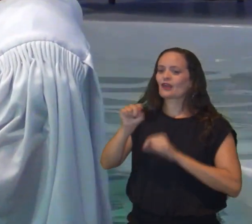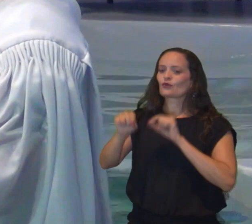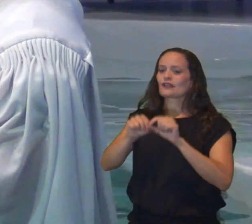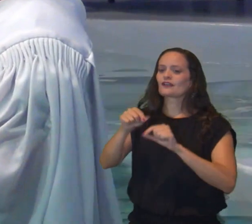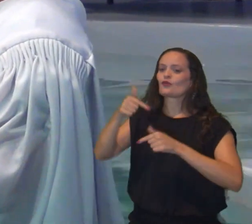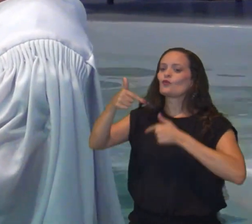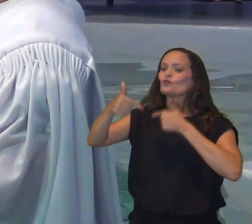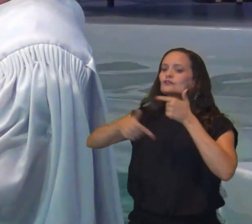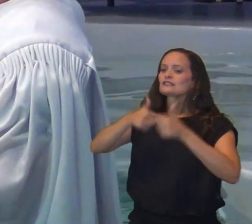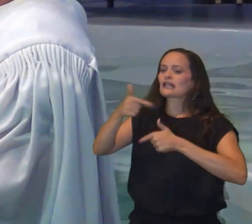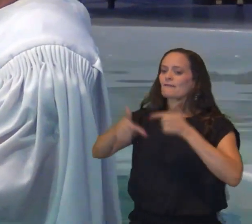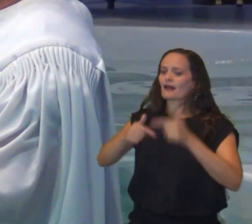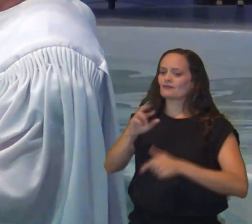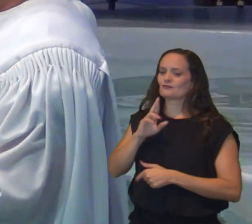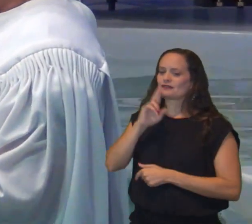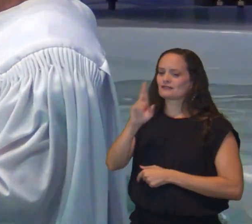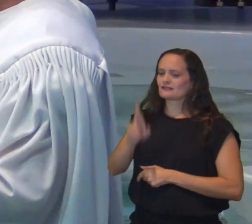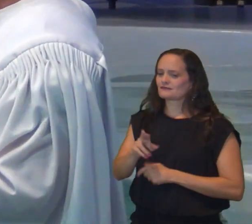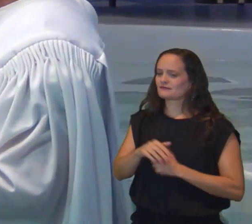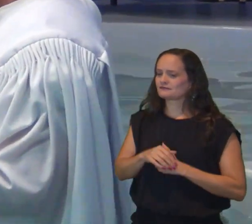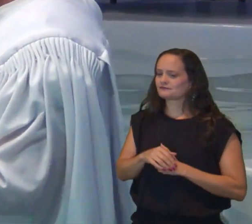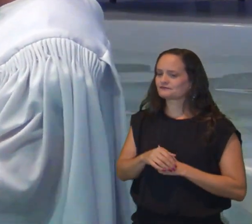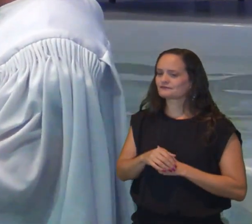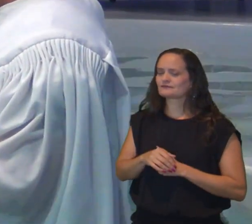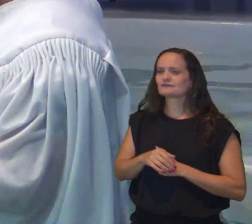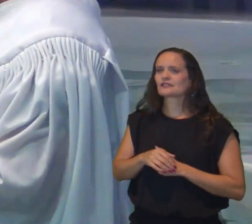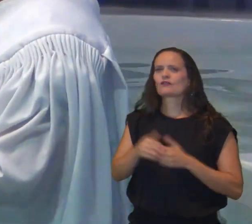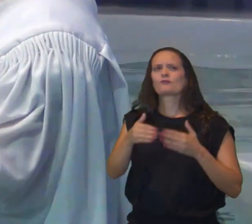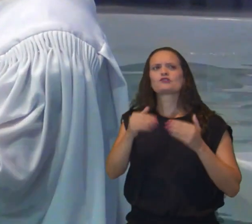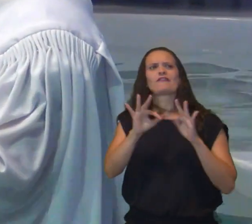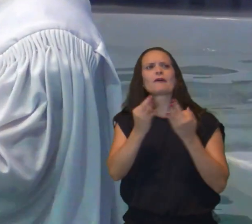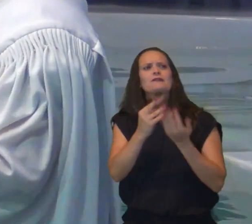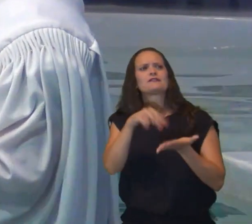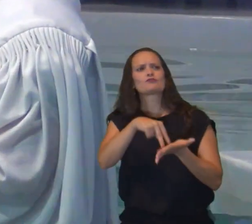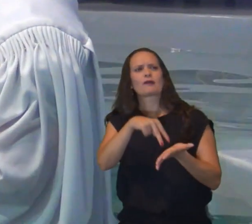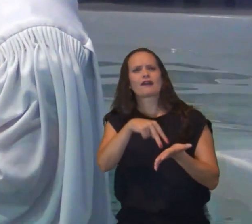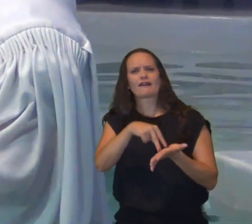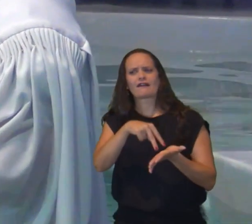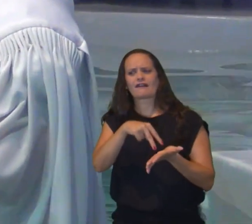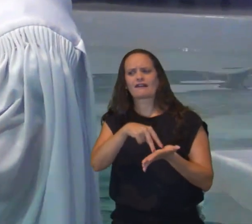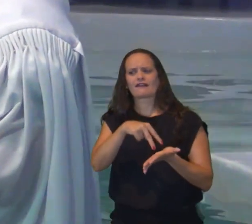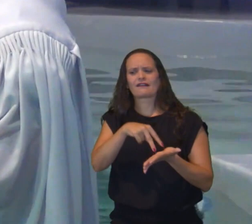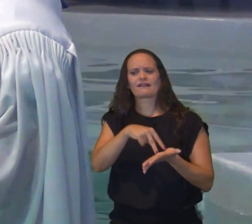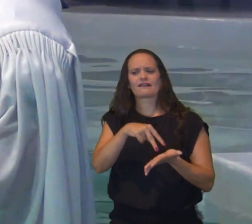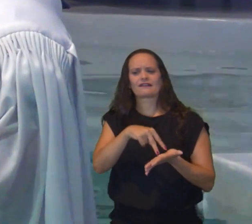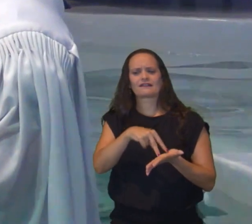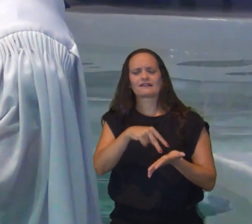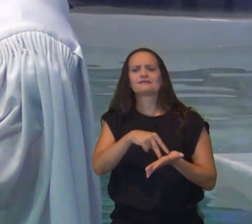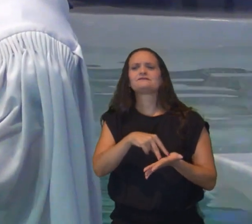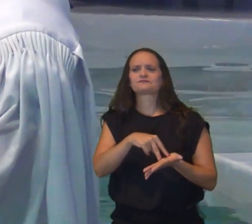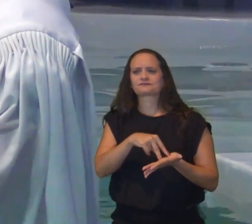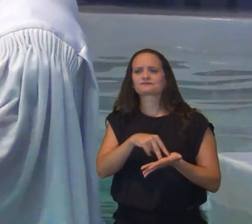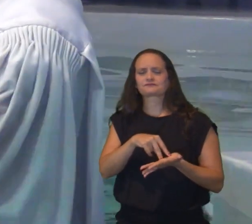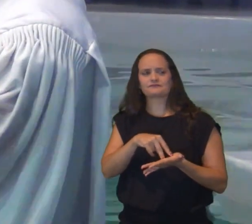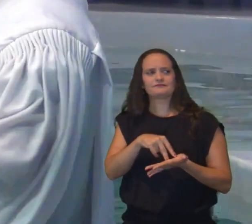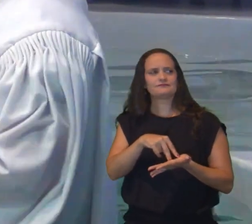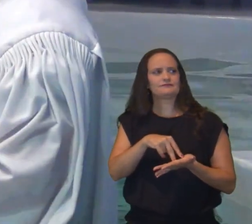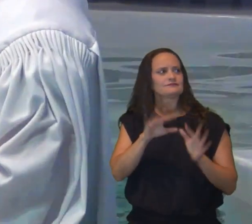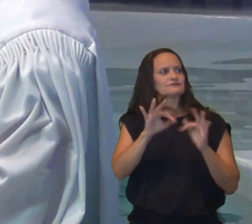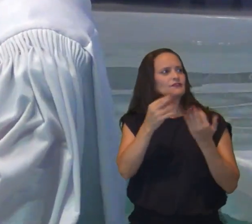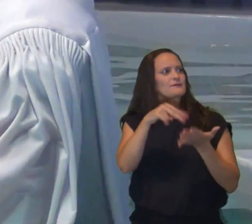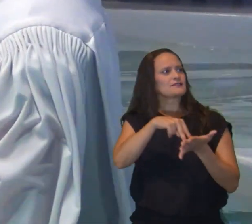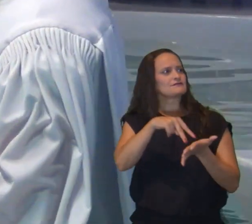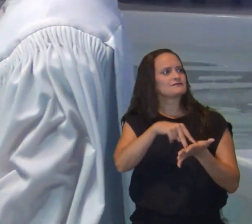da igreja. Gostaria que os familiares da irmã Terezinha e todos os irmãos que contribuíram para a sua conversão, por favor, fiquem de